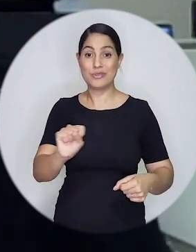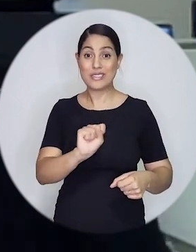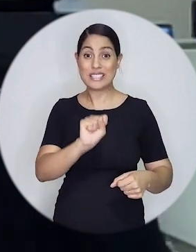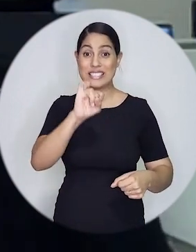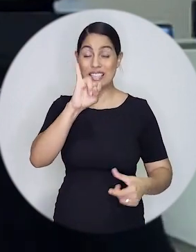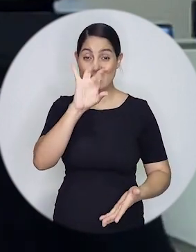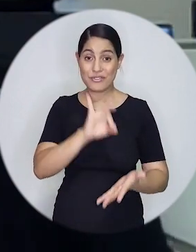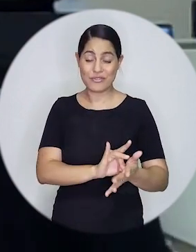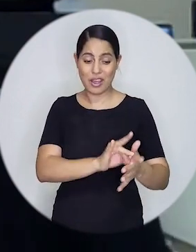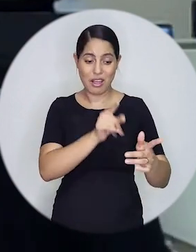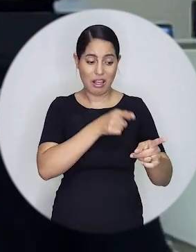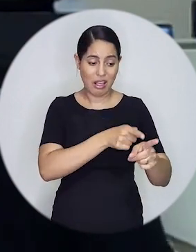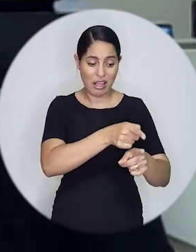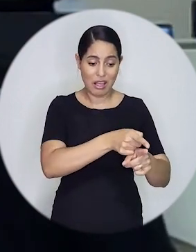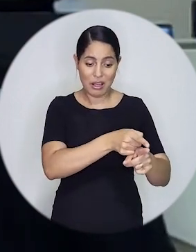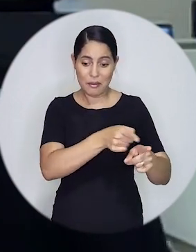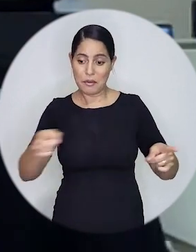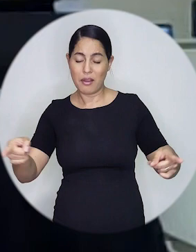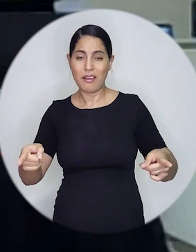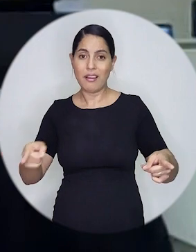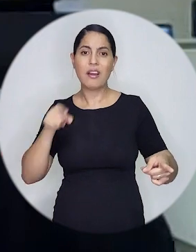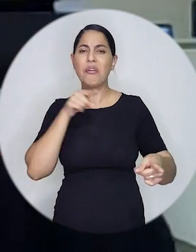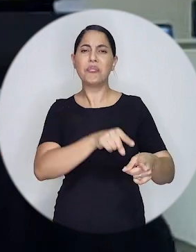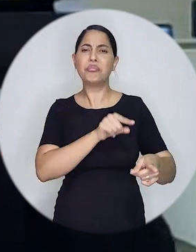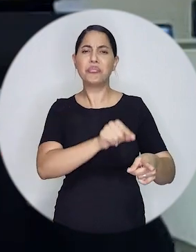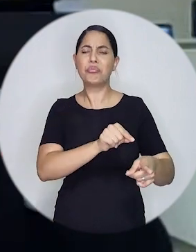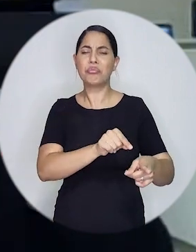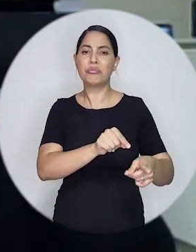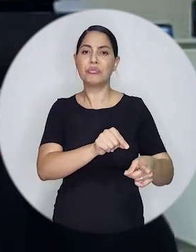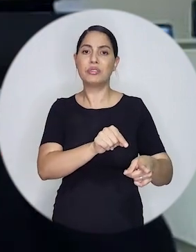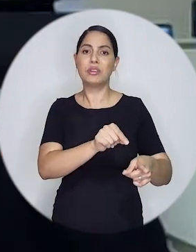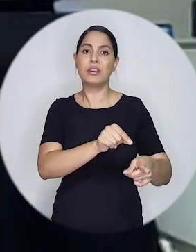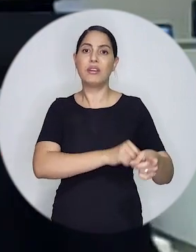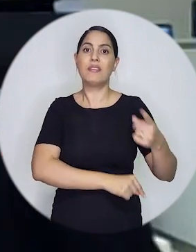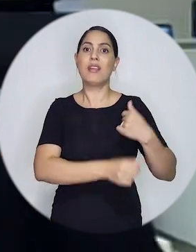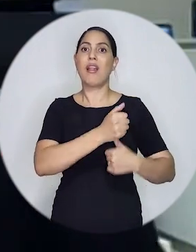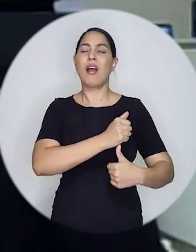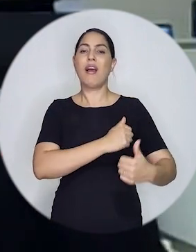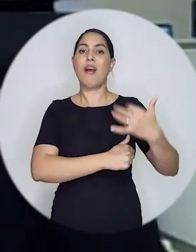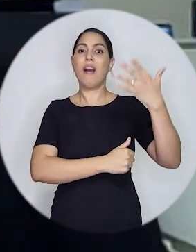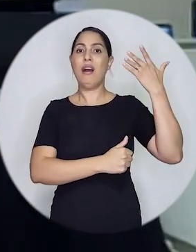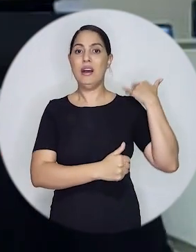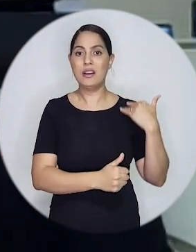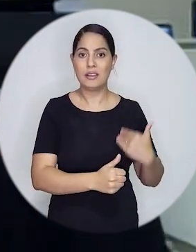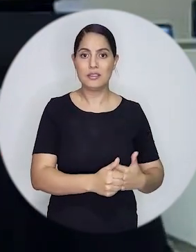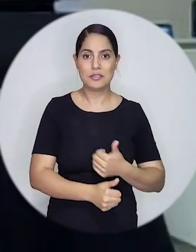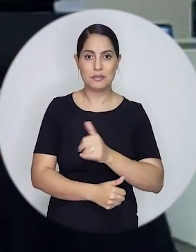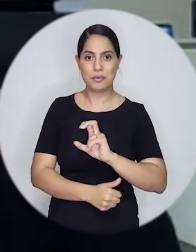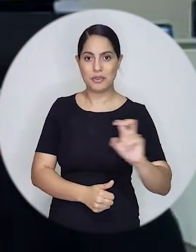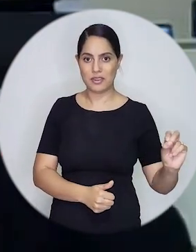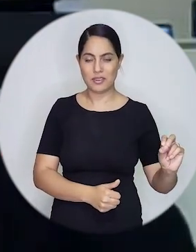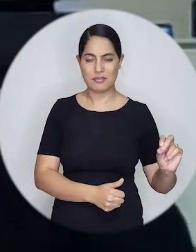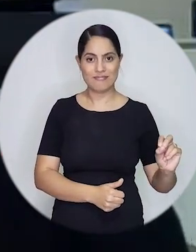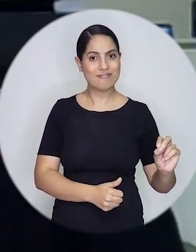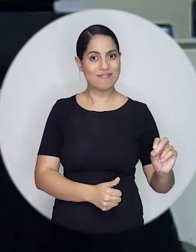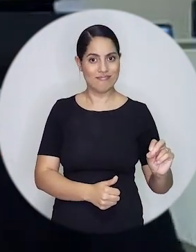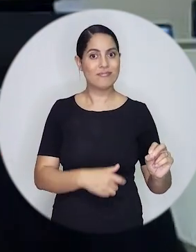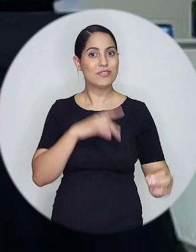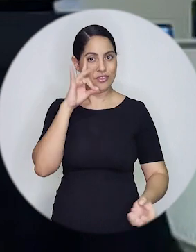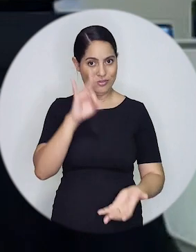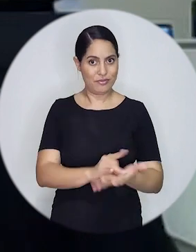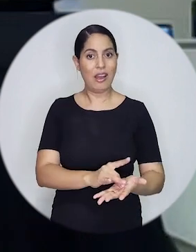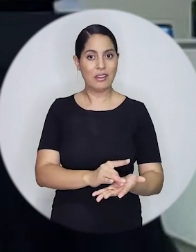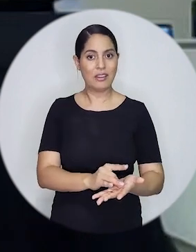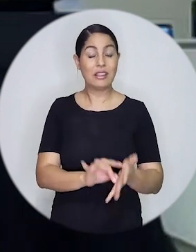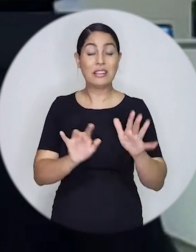problema. Se a gente fosse determinar um marco temporal para os povos indígenas, ele seria bem antes de 1500, na